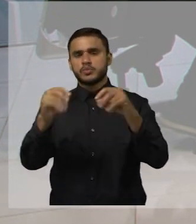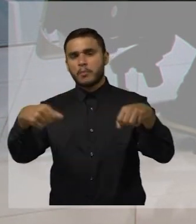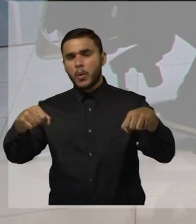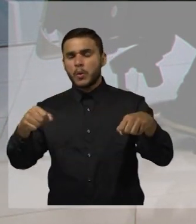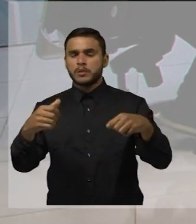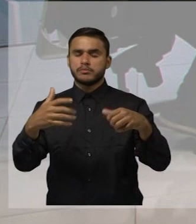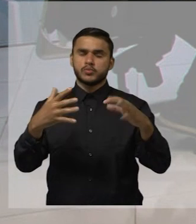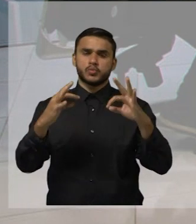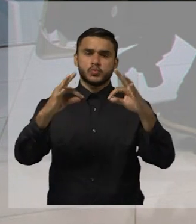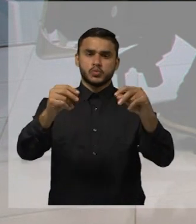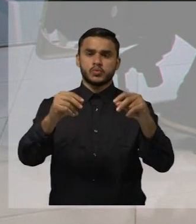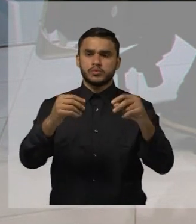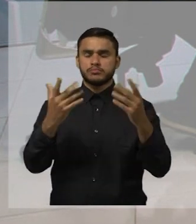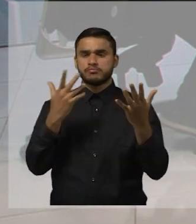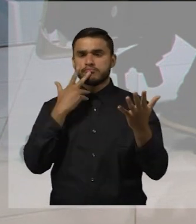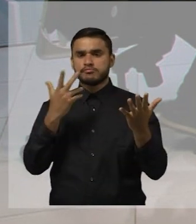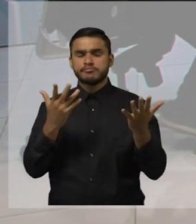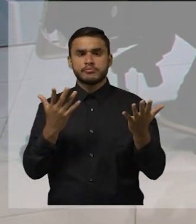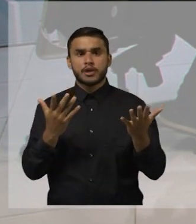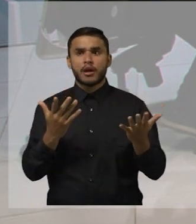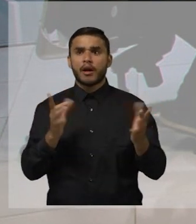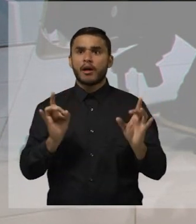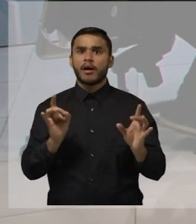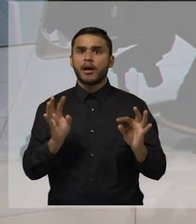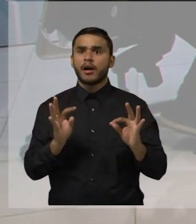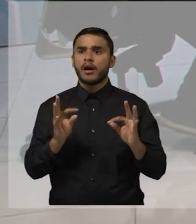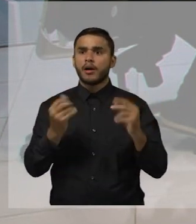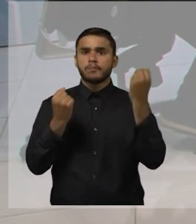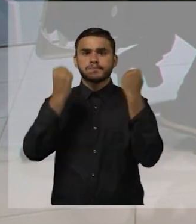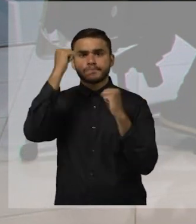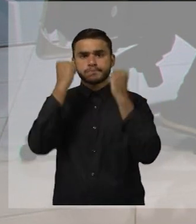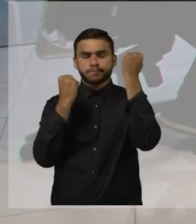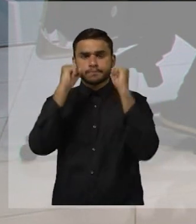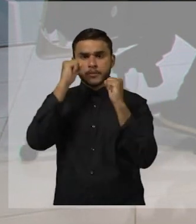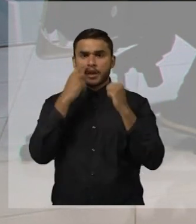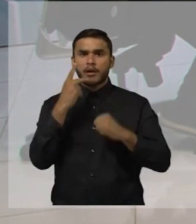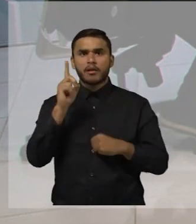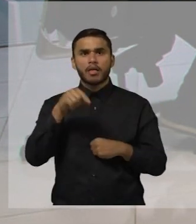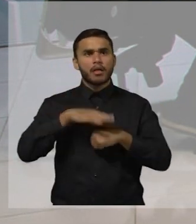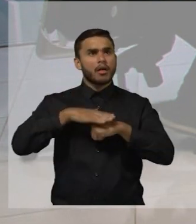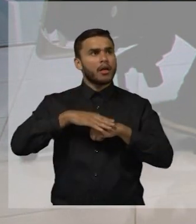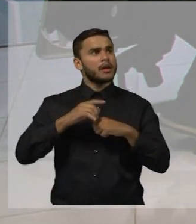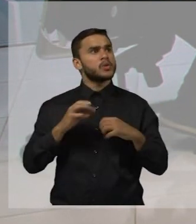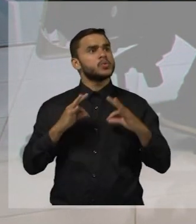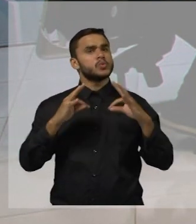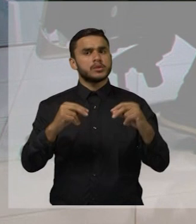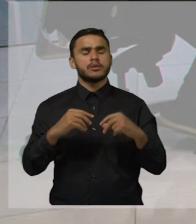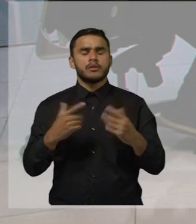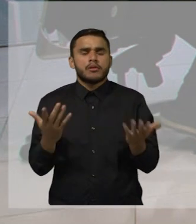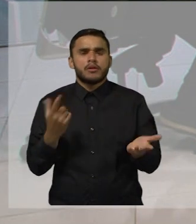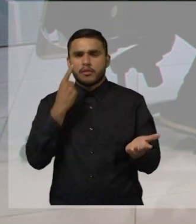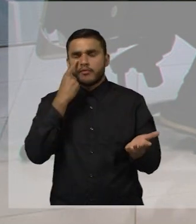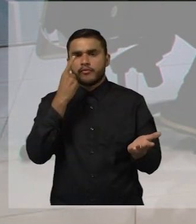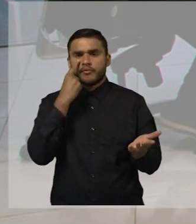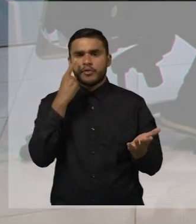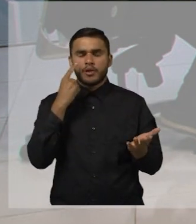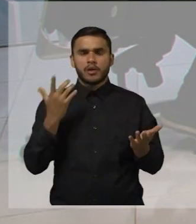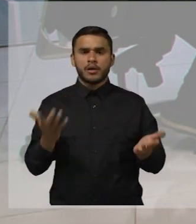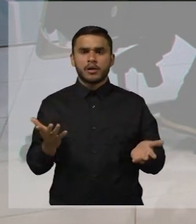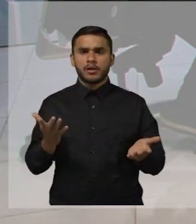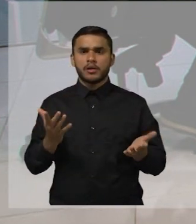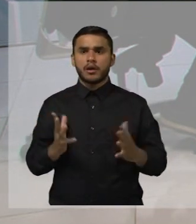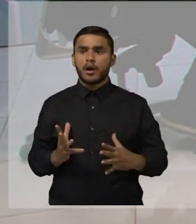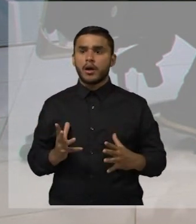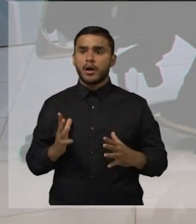indústria automobilística. Pelo amor de Deus, há de se entender que não está na receita